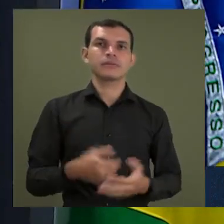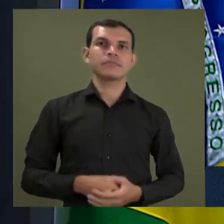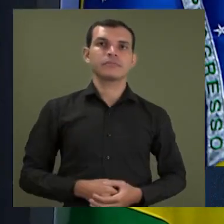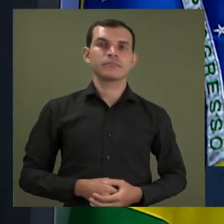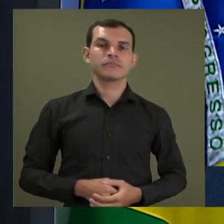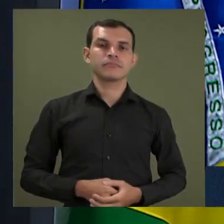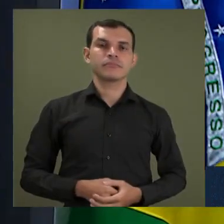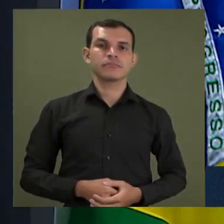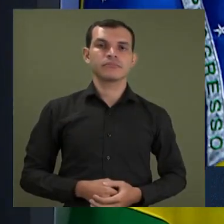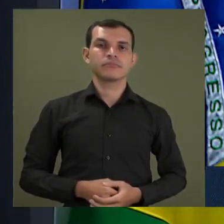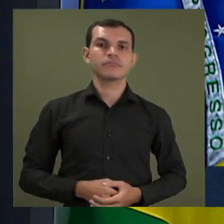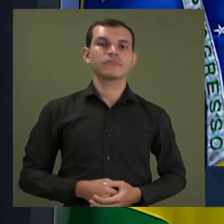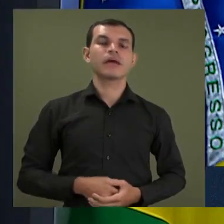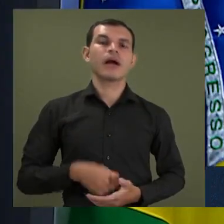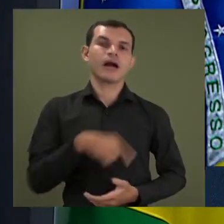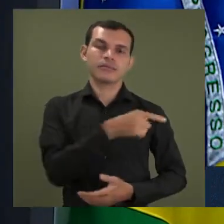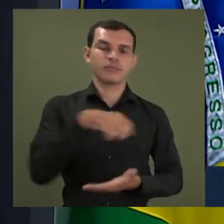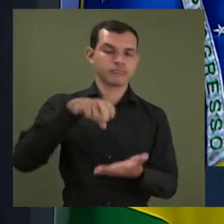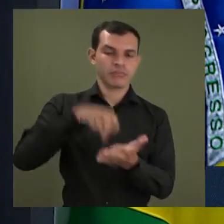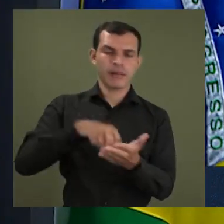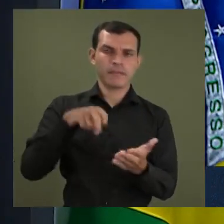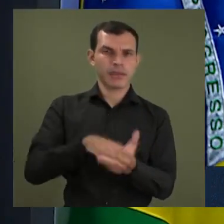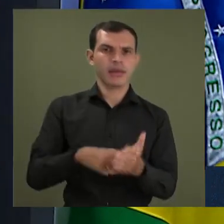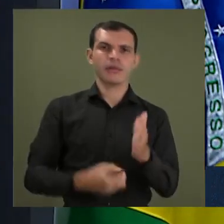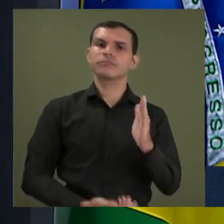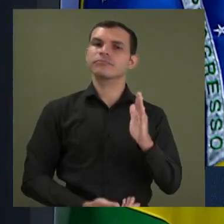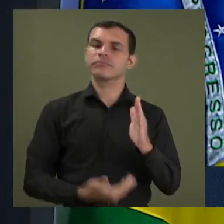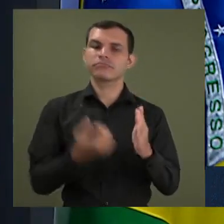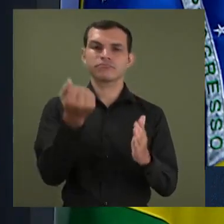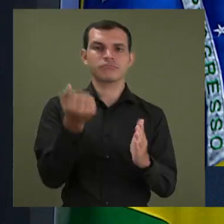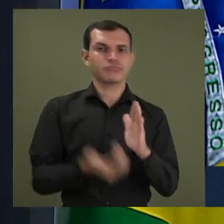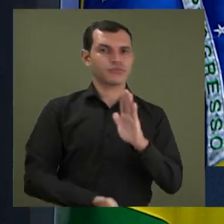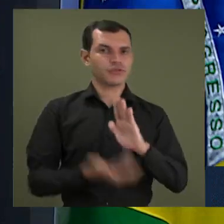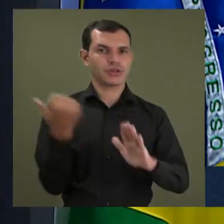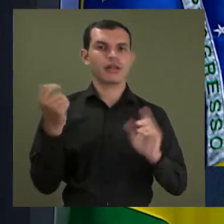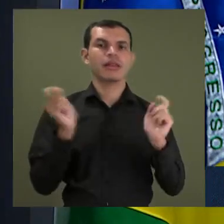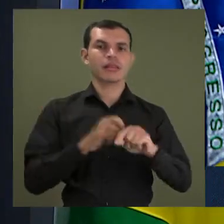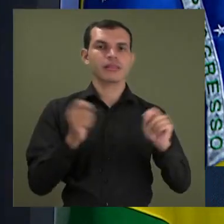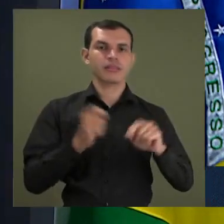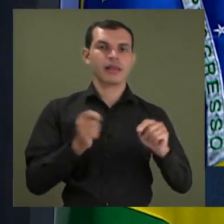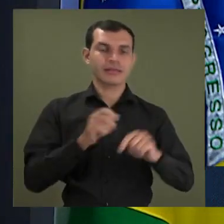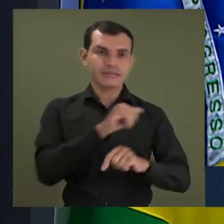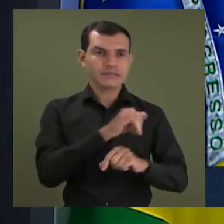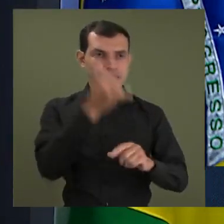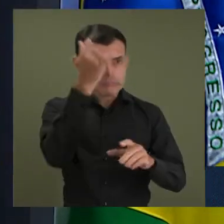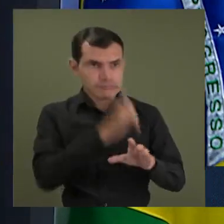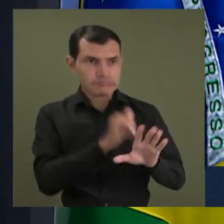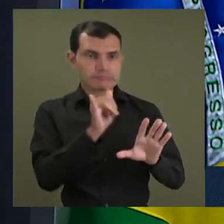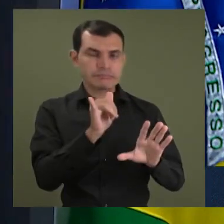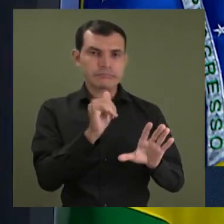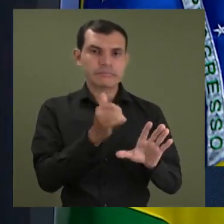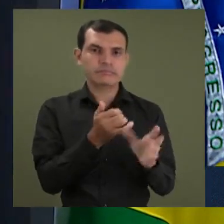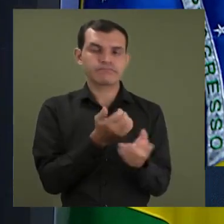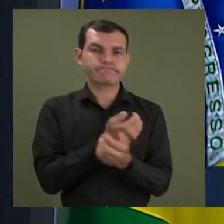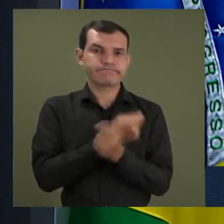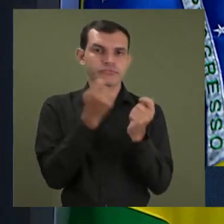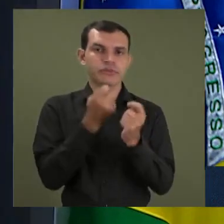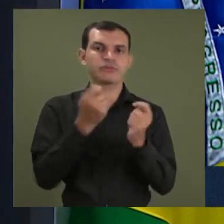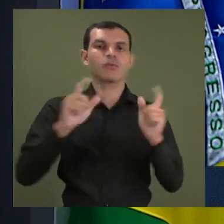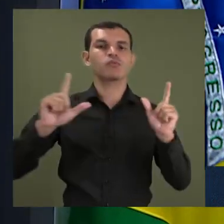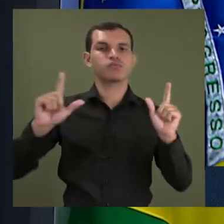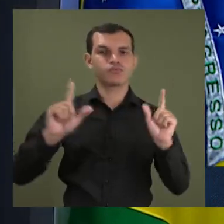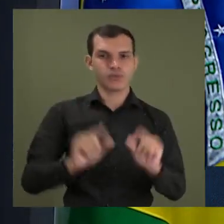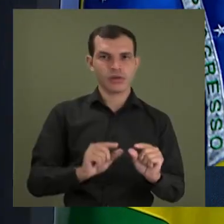da pena, se evitável, poderá diminuí-la de 1/6 a